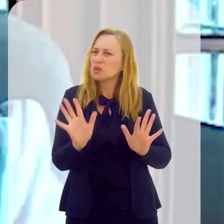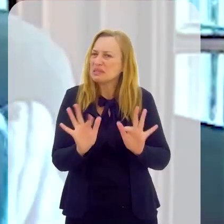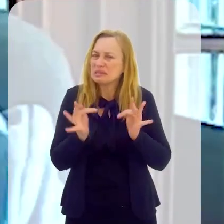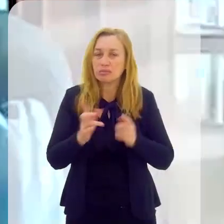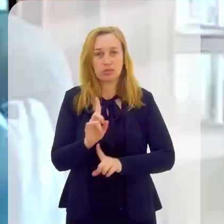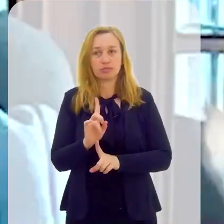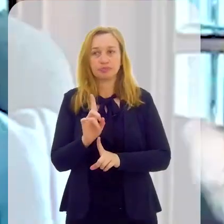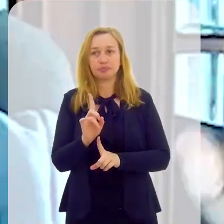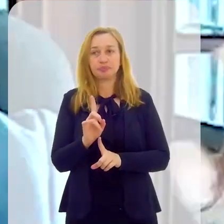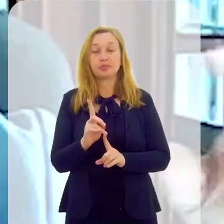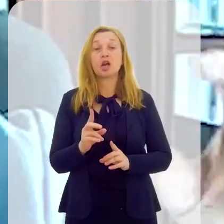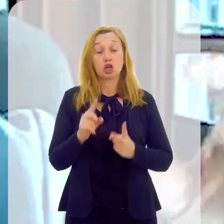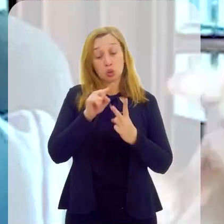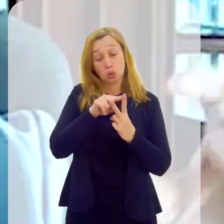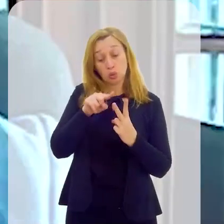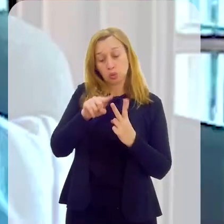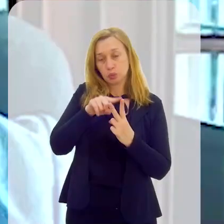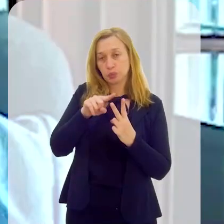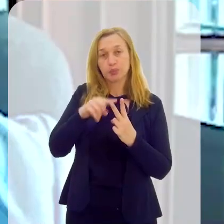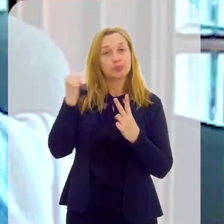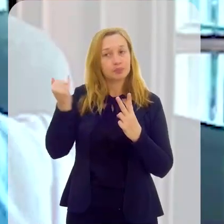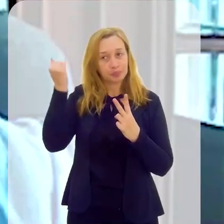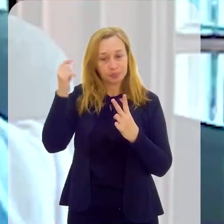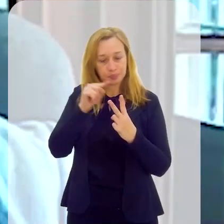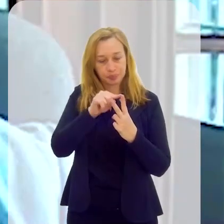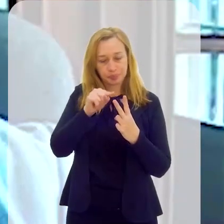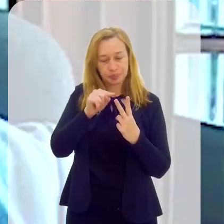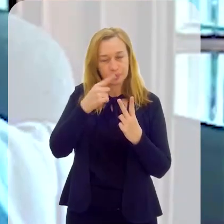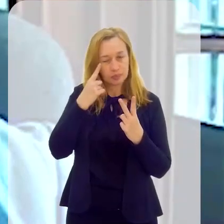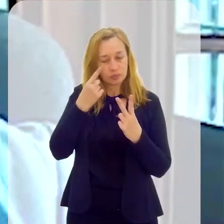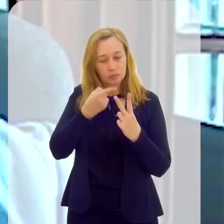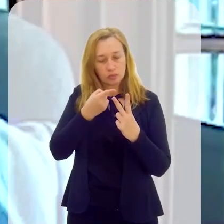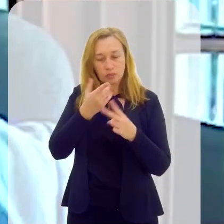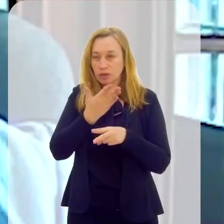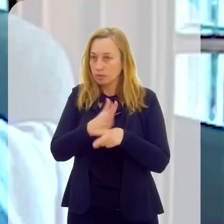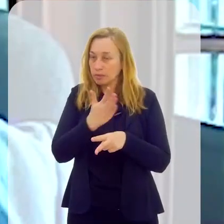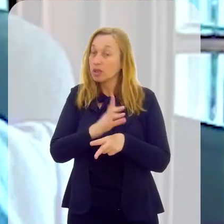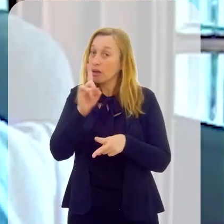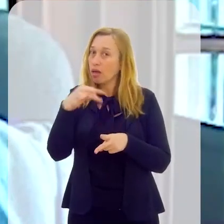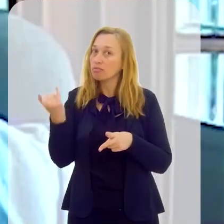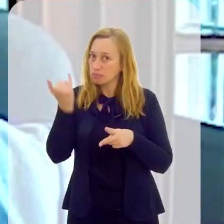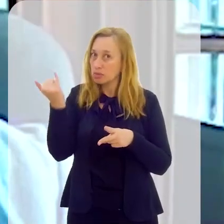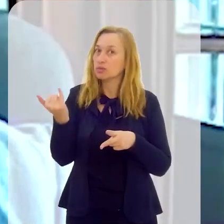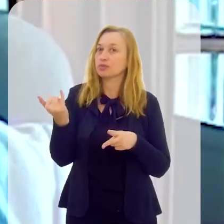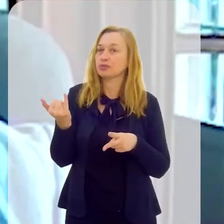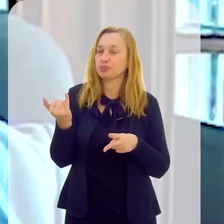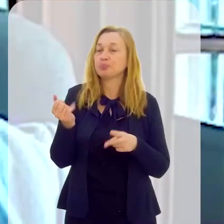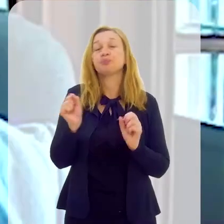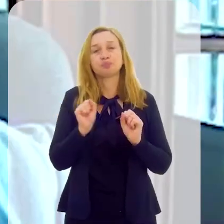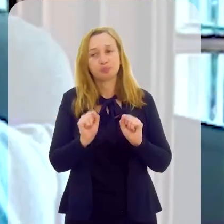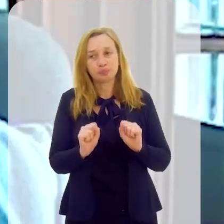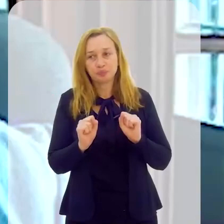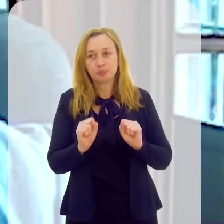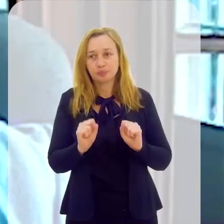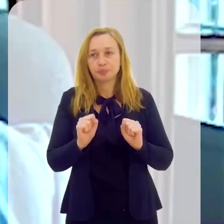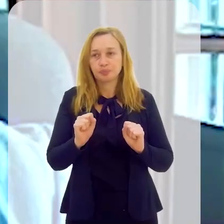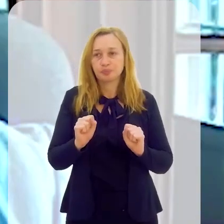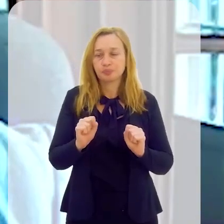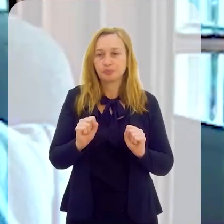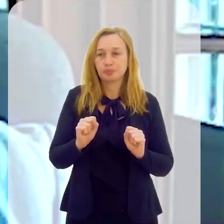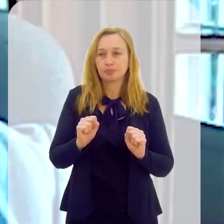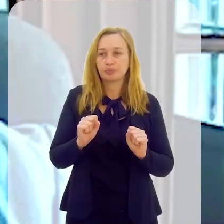coisa descolada do resto, né? Então, tem 2 aspectos que eu verifico na prática que são muito importantes e